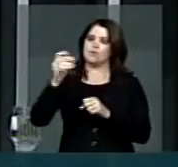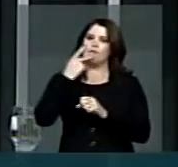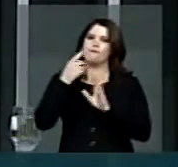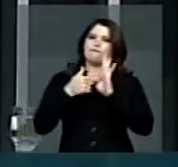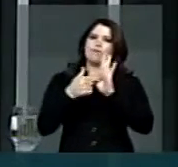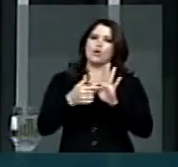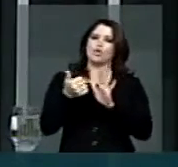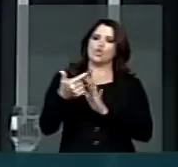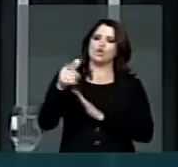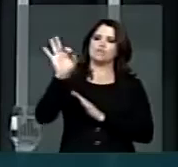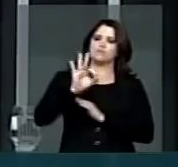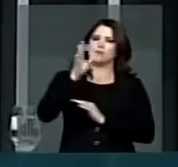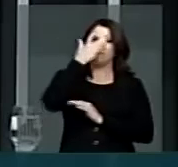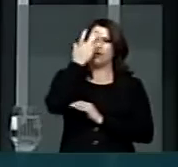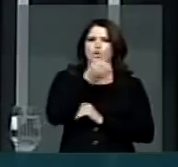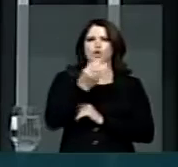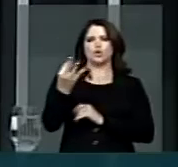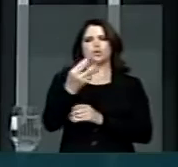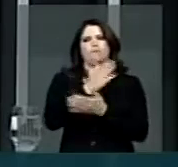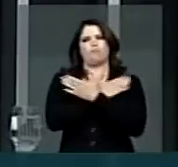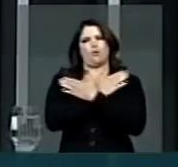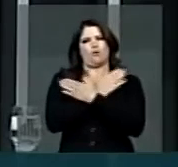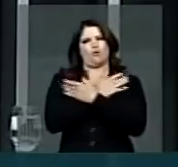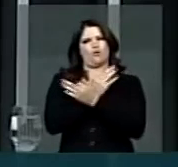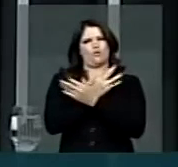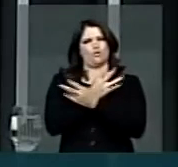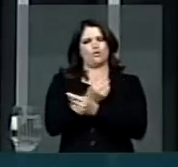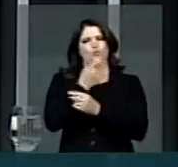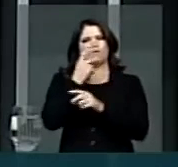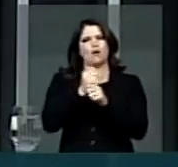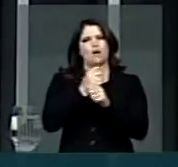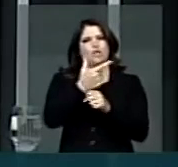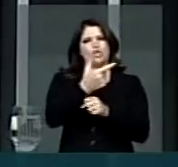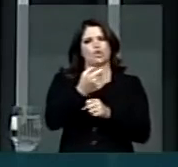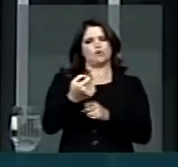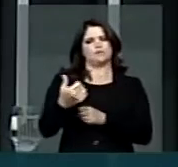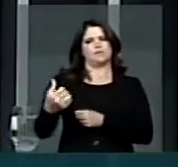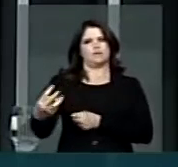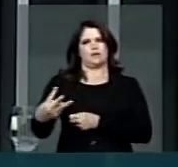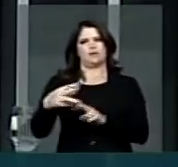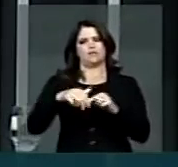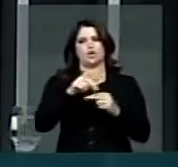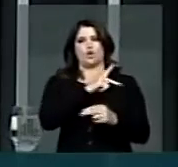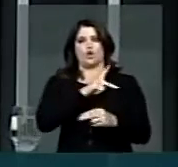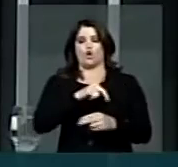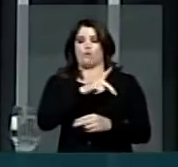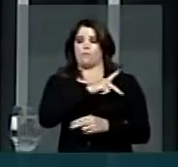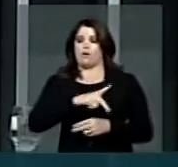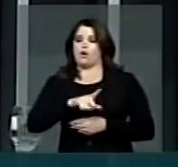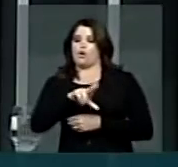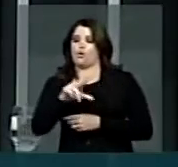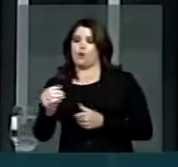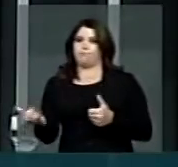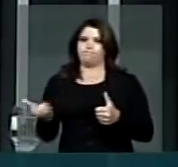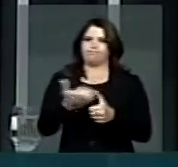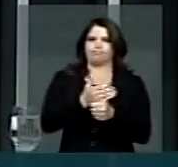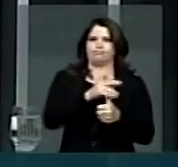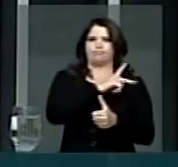de 12% para o povo brasileiro. Em 2003, quando Lula assumiu a presidência da